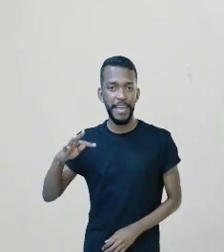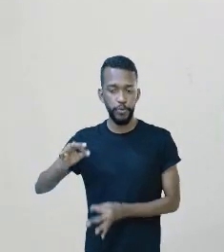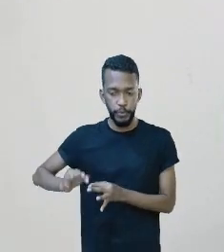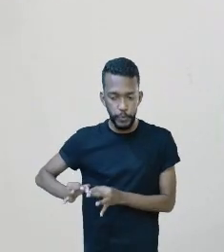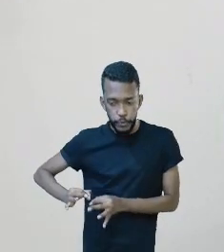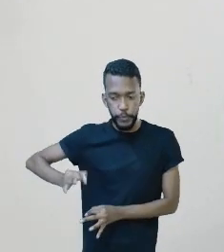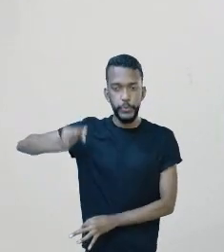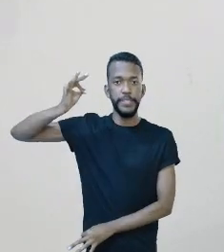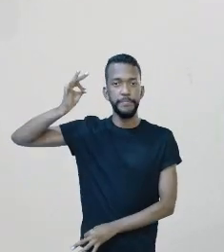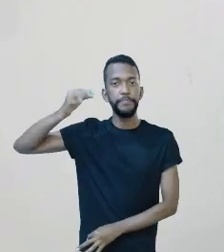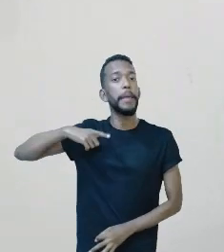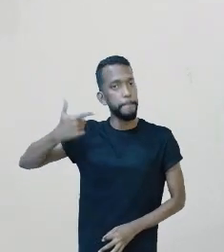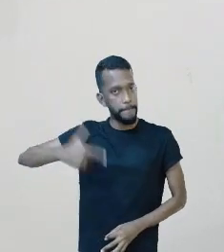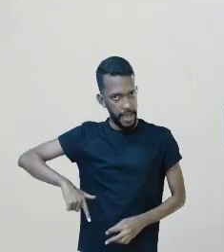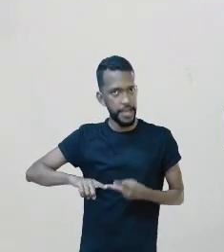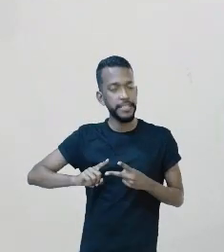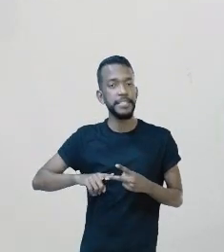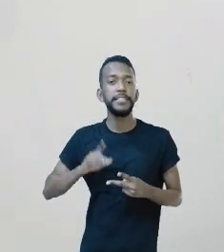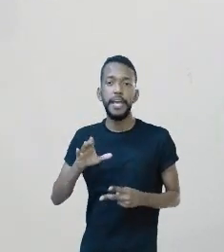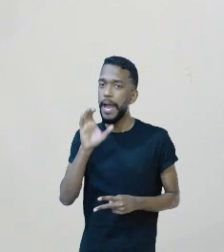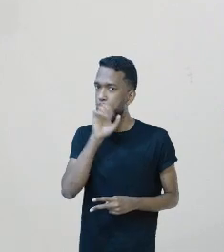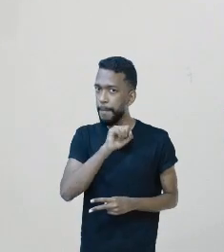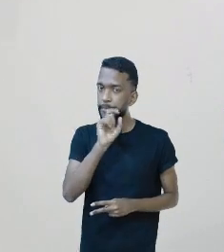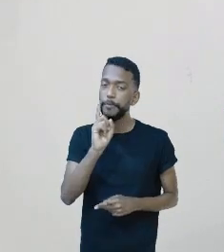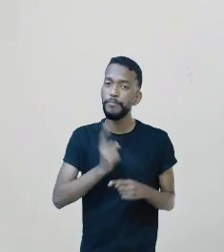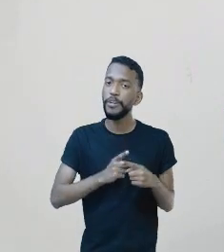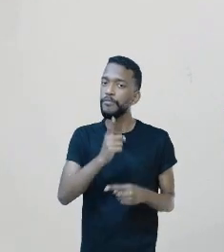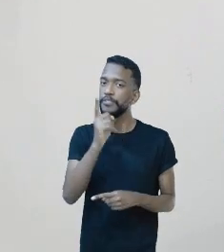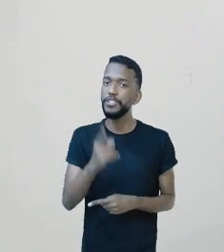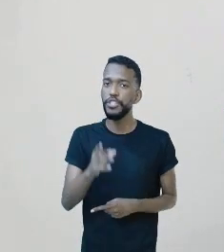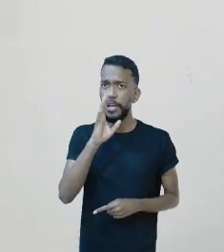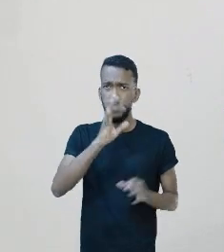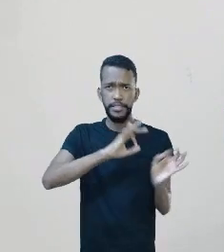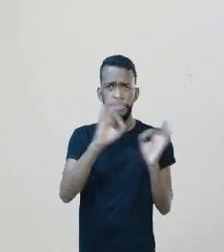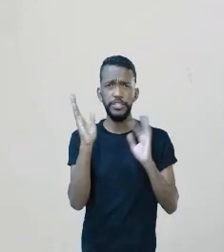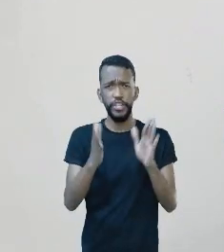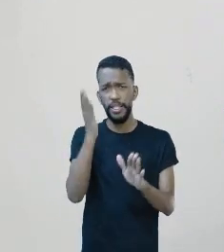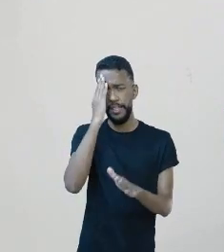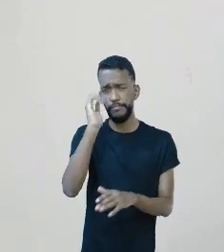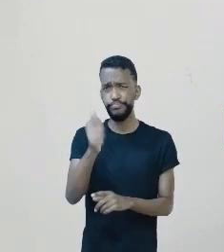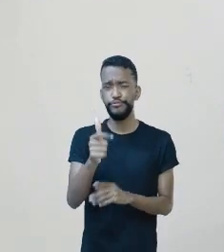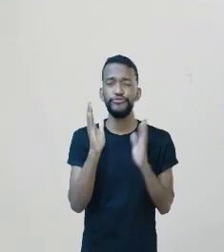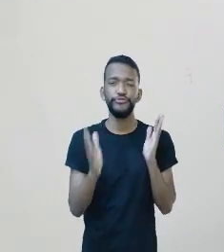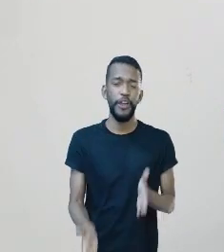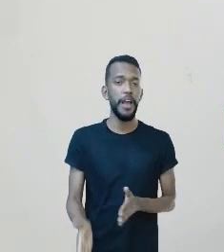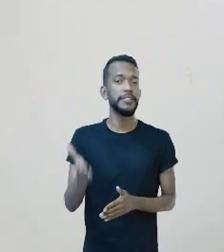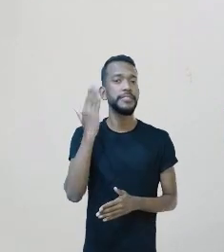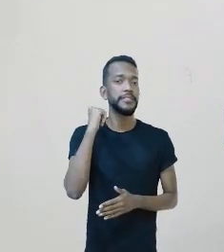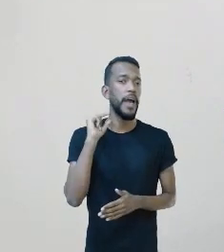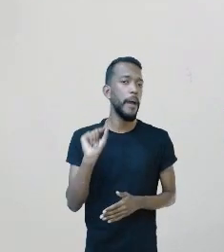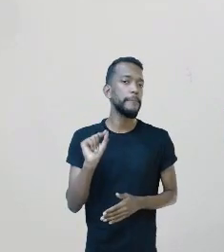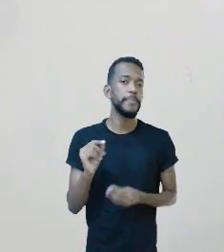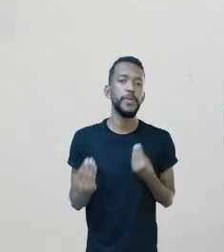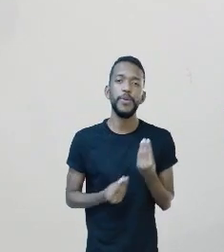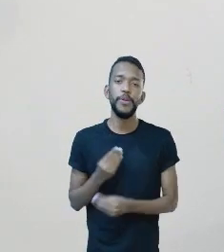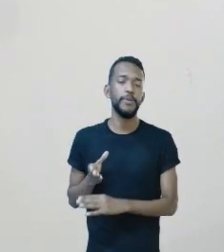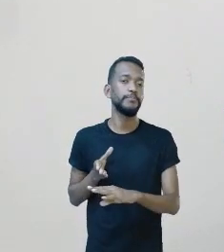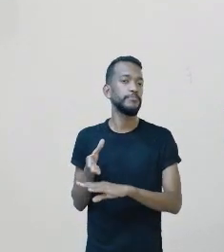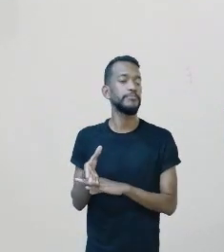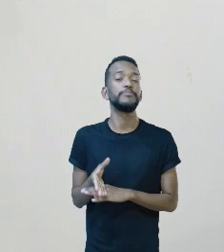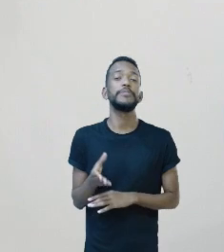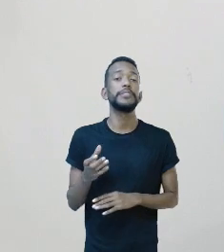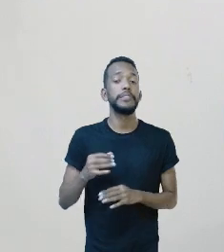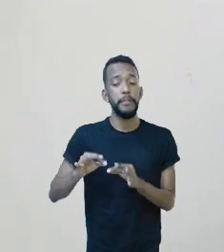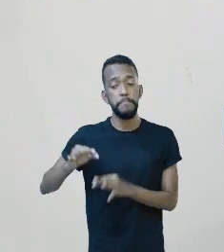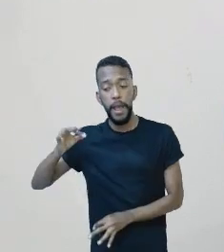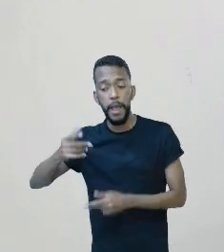comprimento. Tem mais uma. Muito rápido, viu? Porque você já assistiu, já entendeu muito bem como é que funciona essa questão das